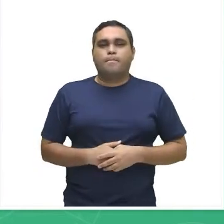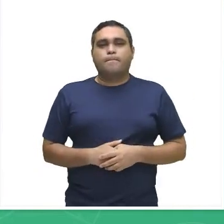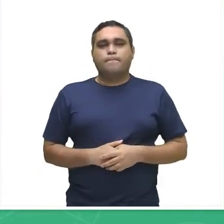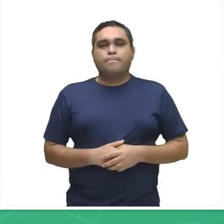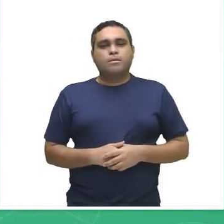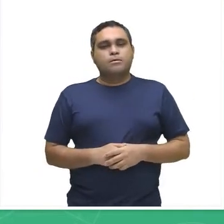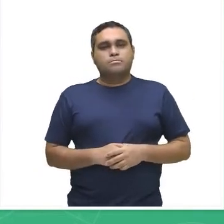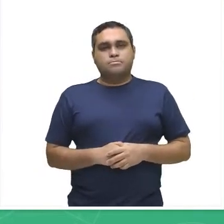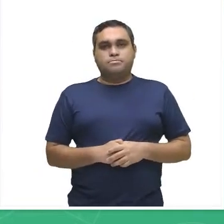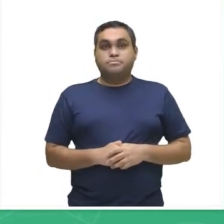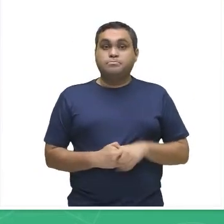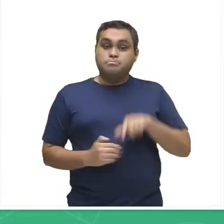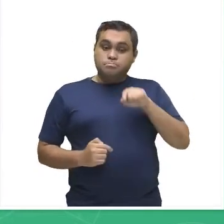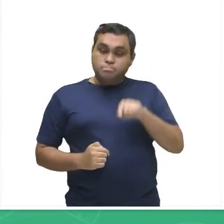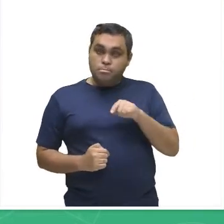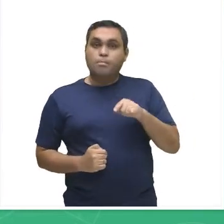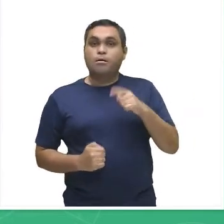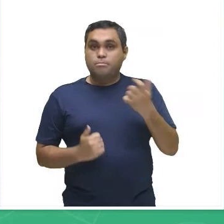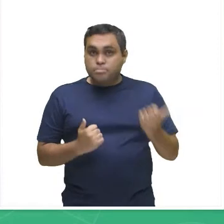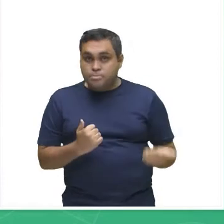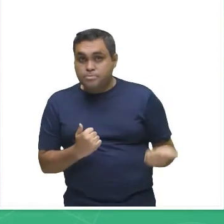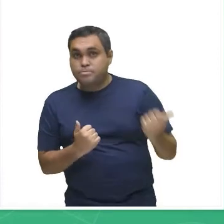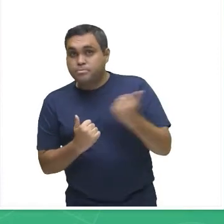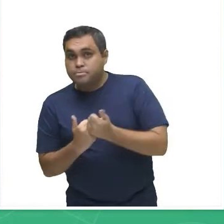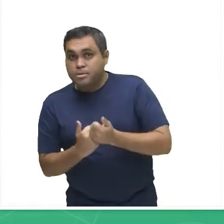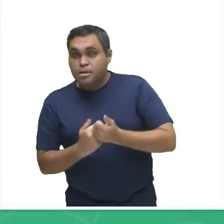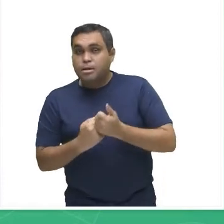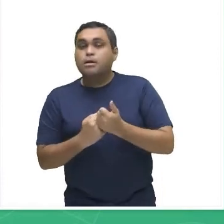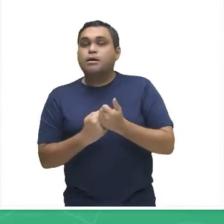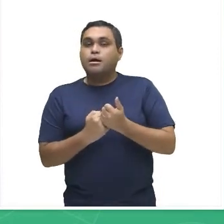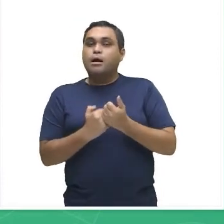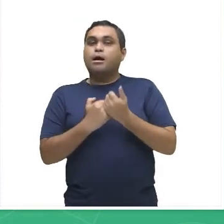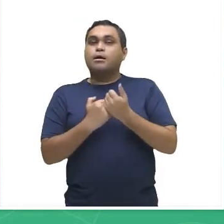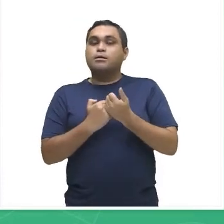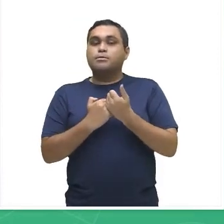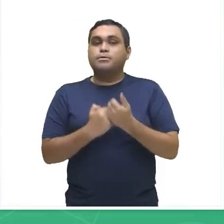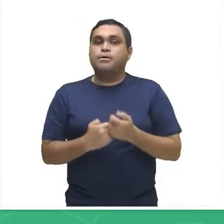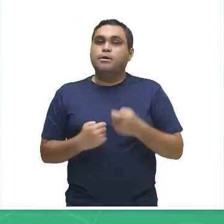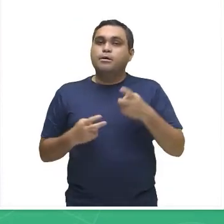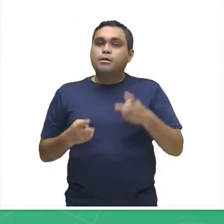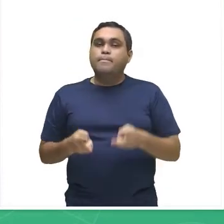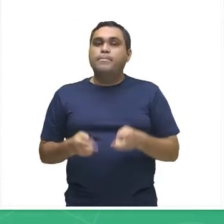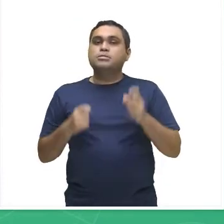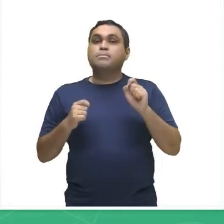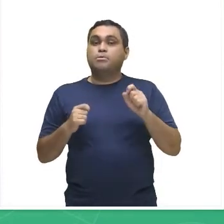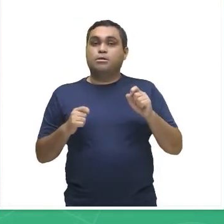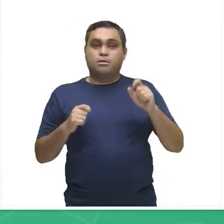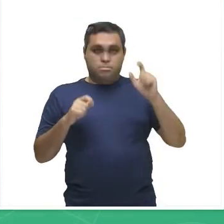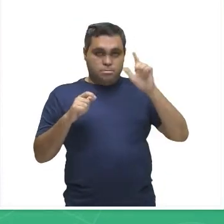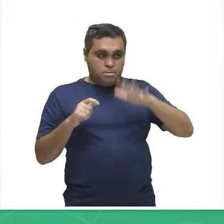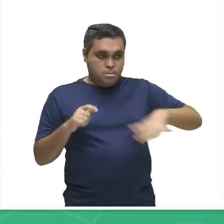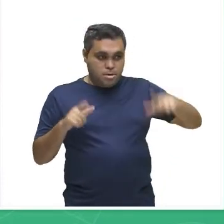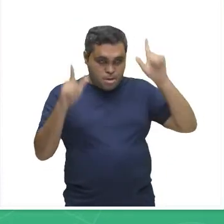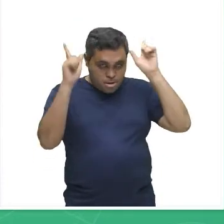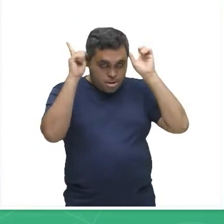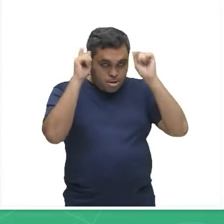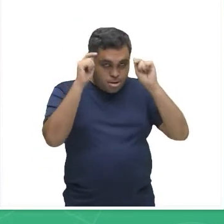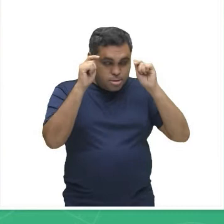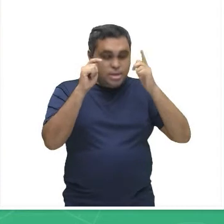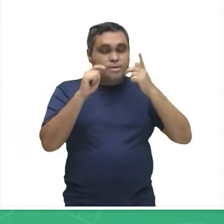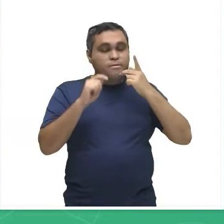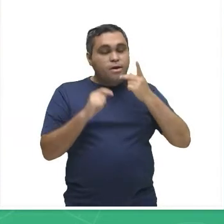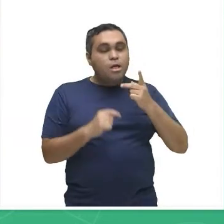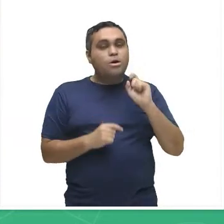Quando Alexandre assume o trono, né, a gente vai ver que a população da Grécia diz: